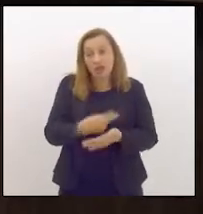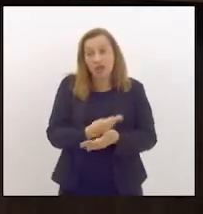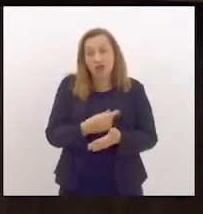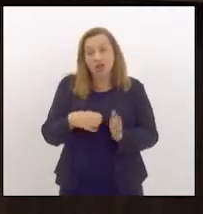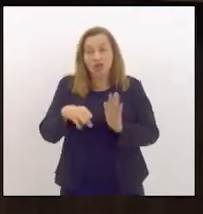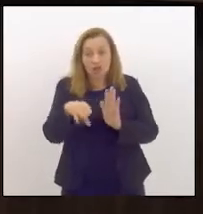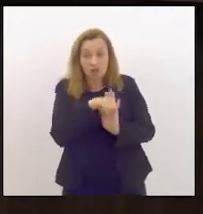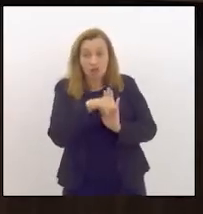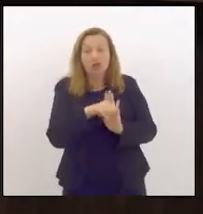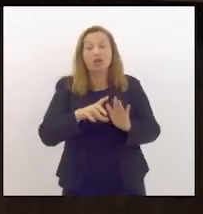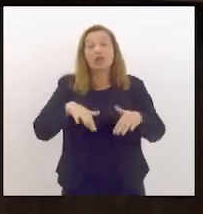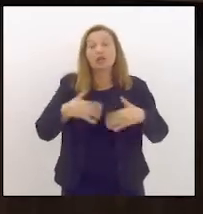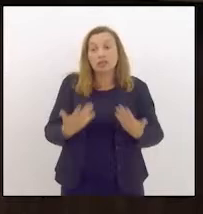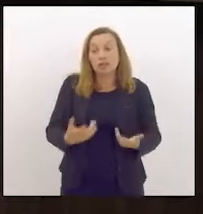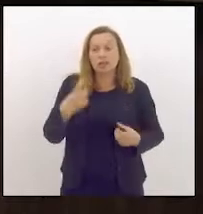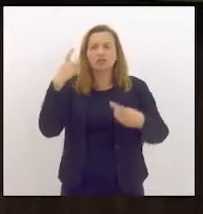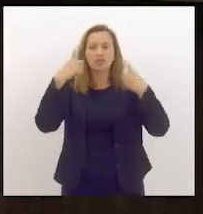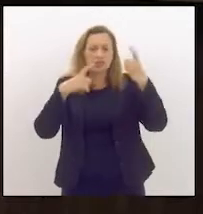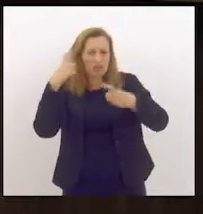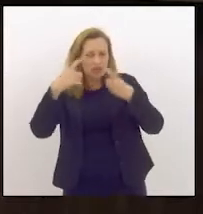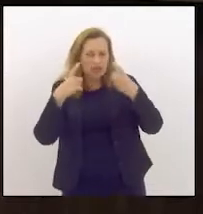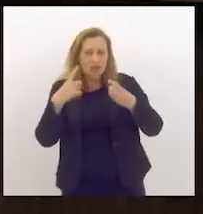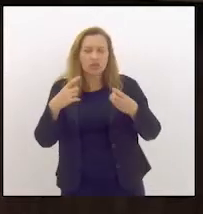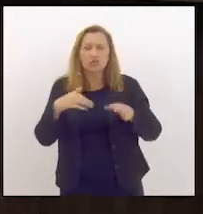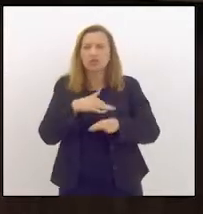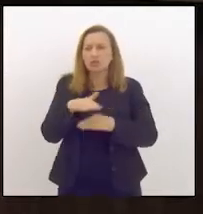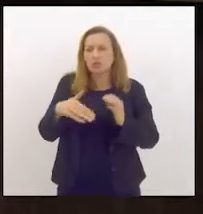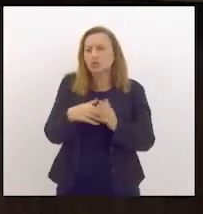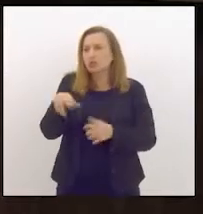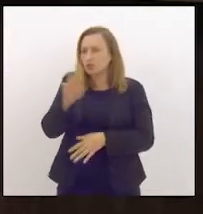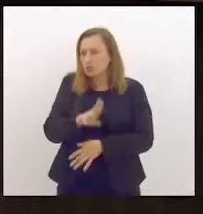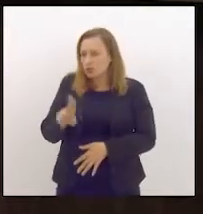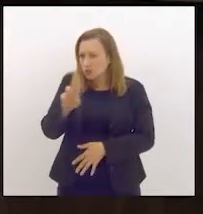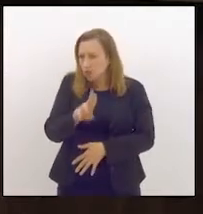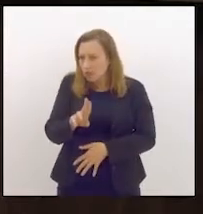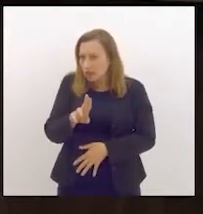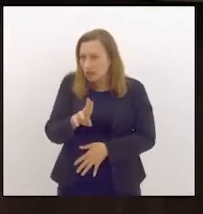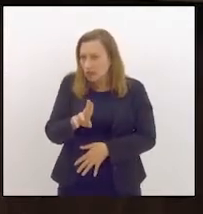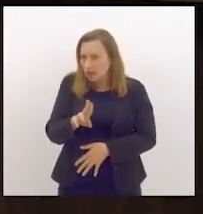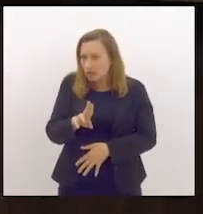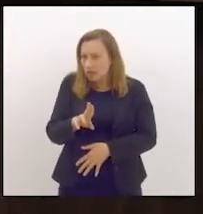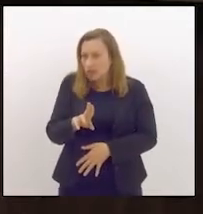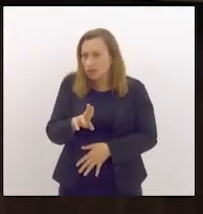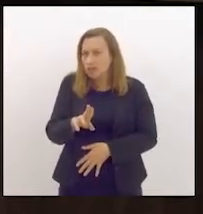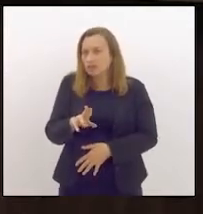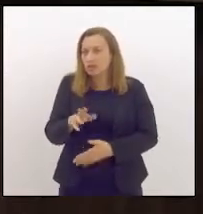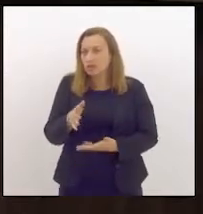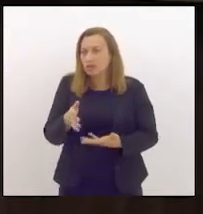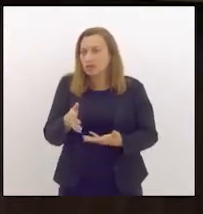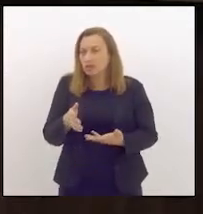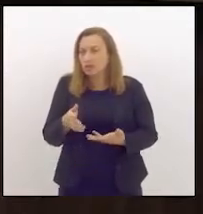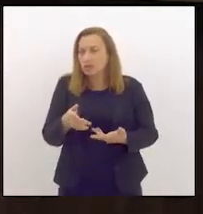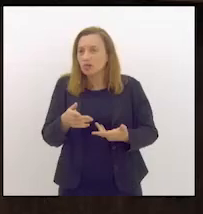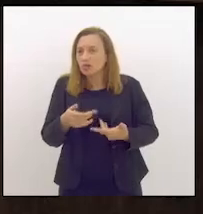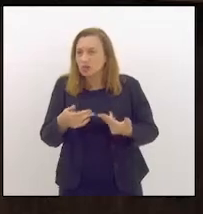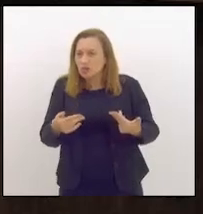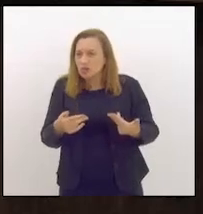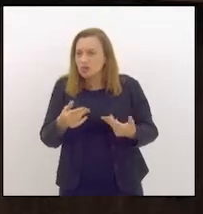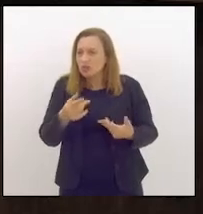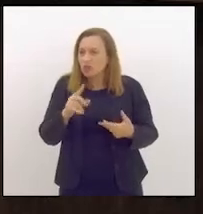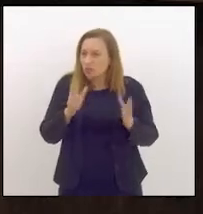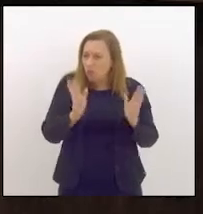essa preocupação com a preocupação também daqueles que vão utilizar proferimos inclusive algo que não está